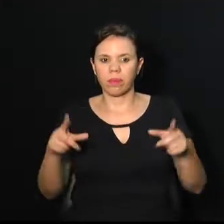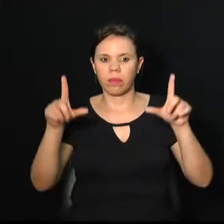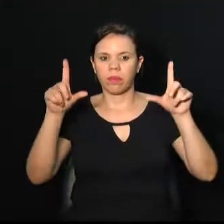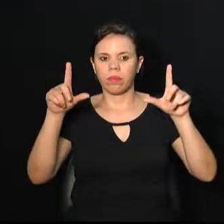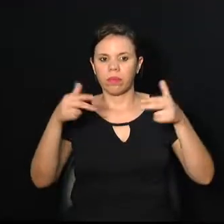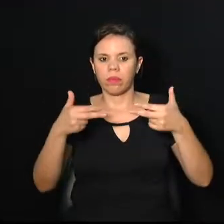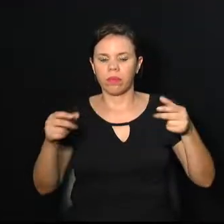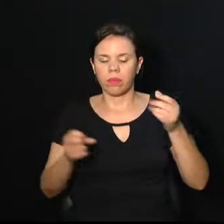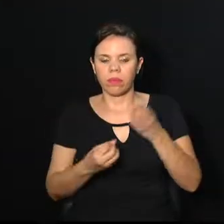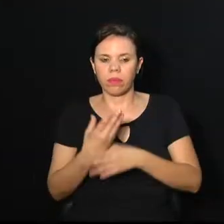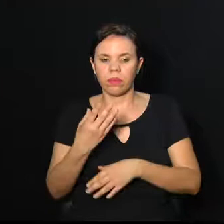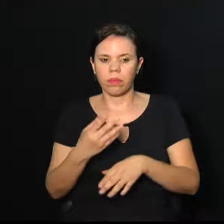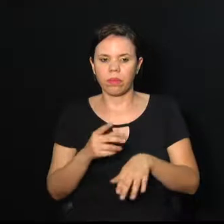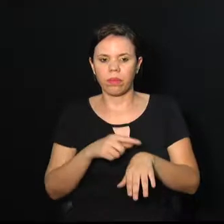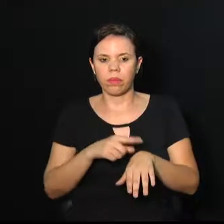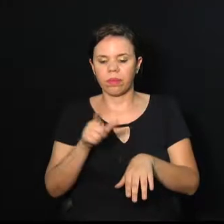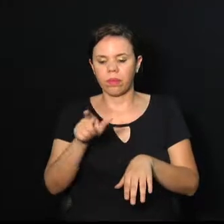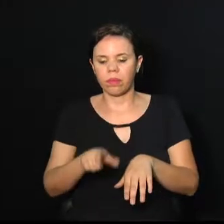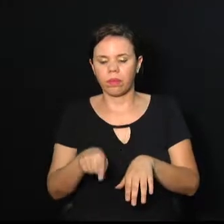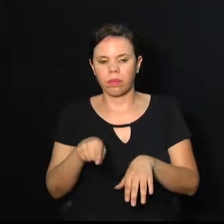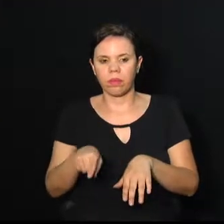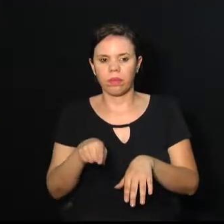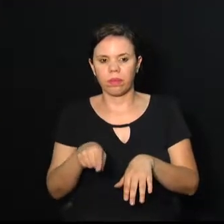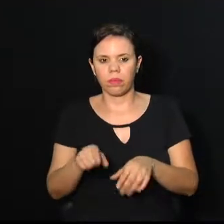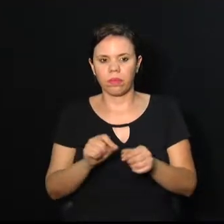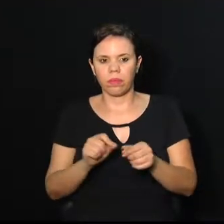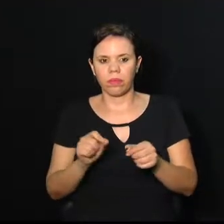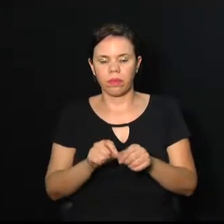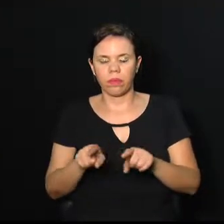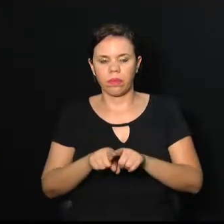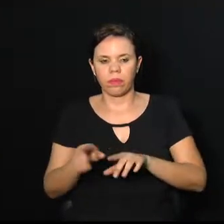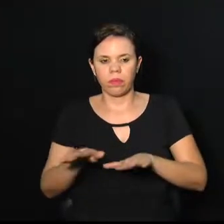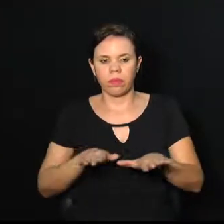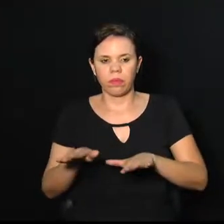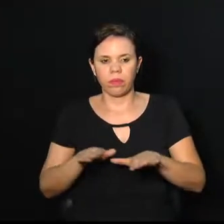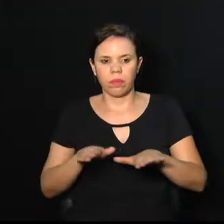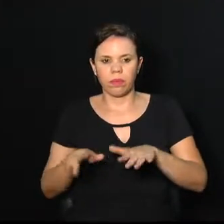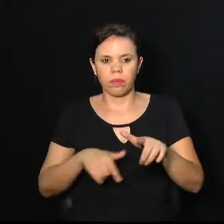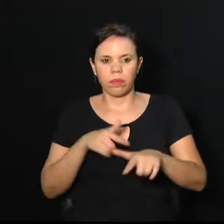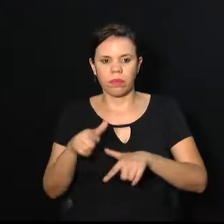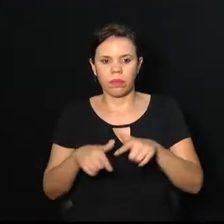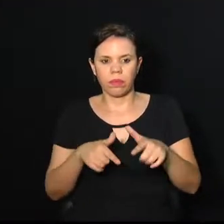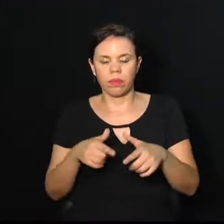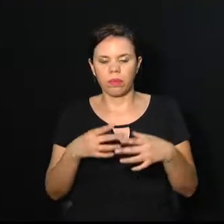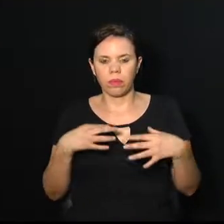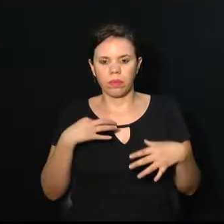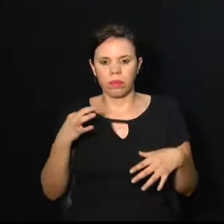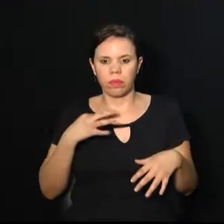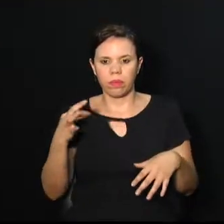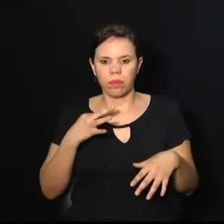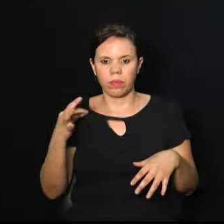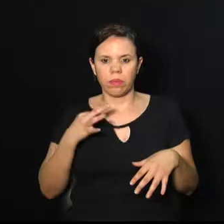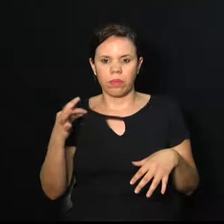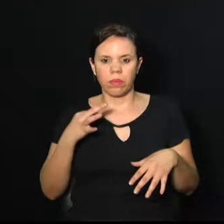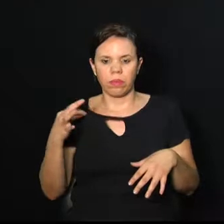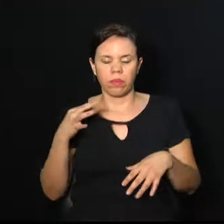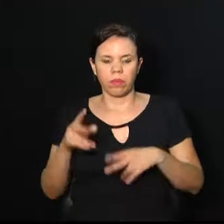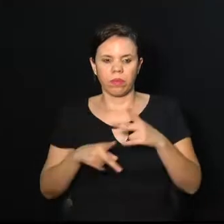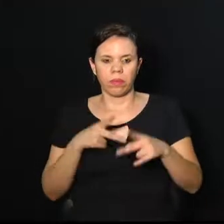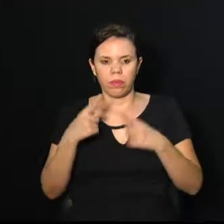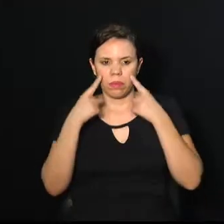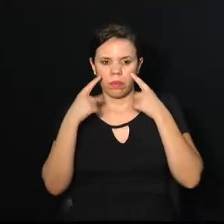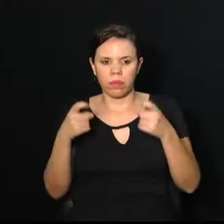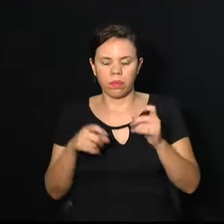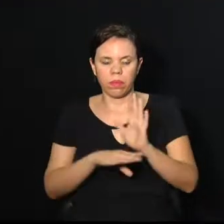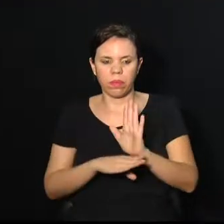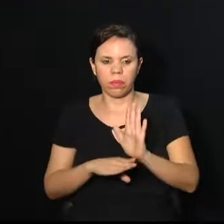desse momento do paciente. A gente faz também a mobilização da rede de voluntários. Tem bastante pessoas interessadas em